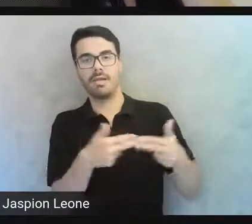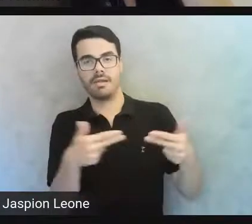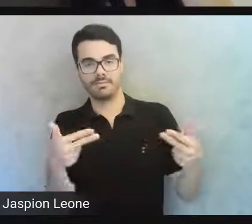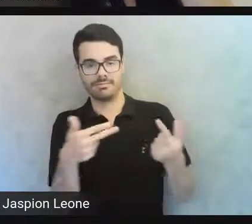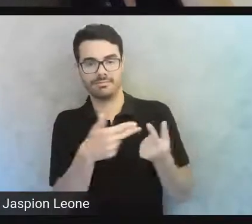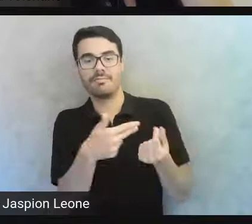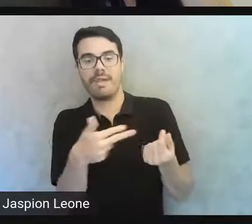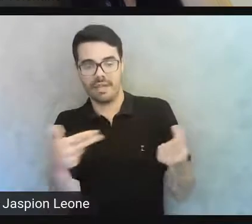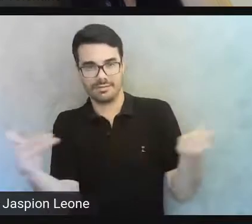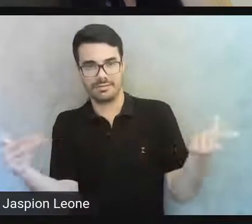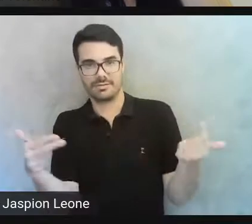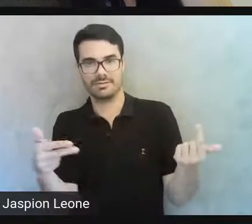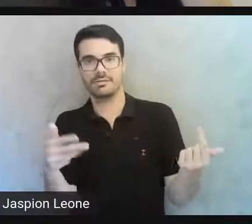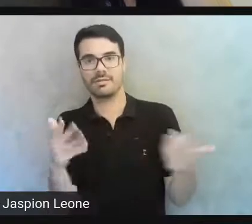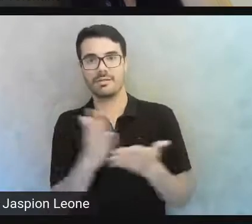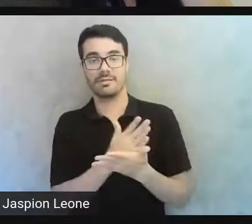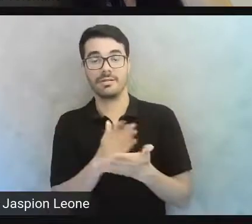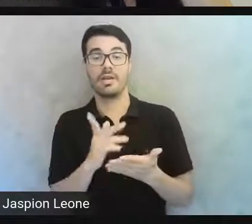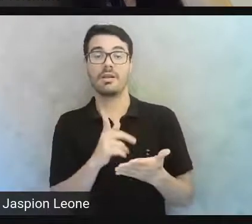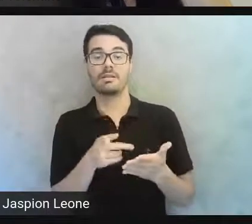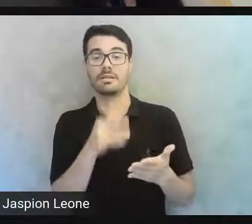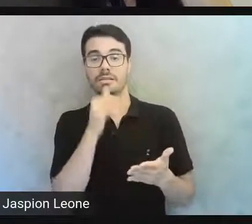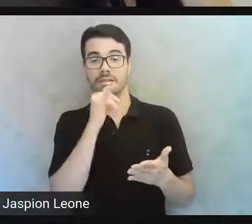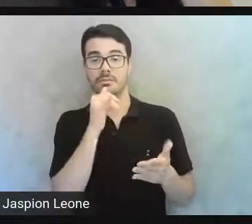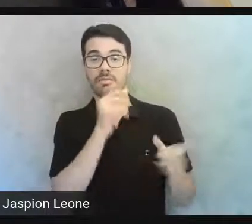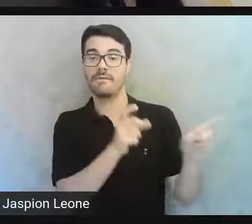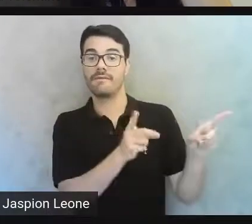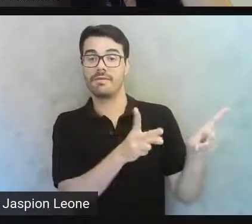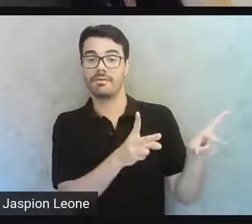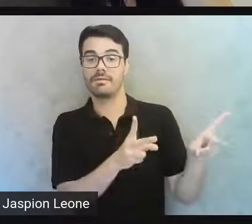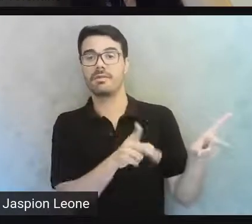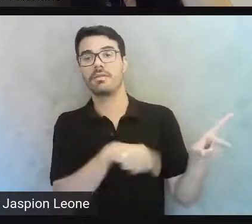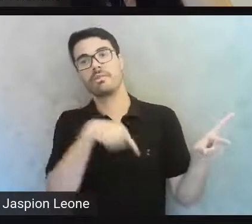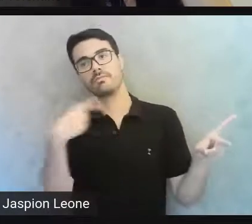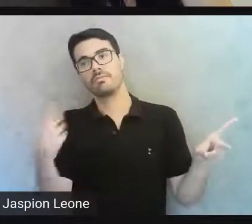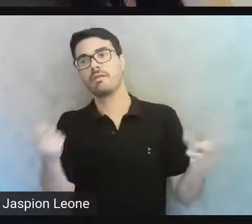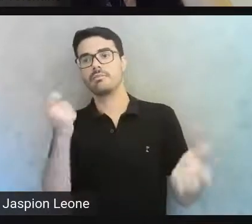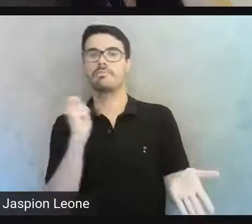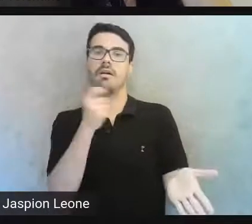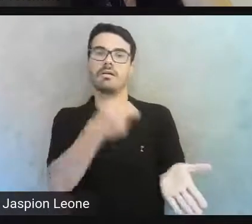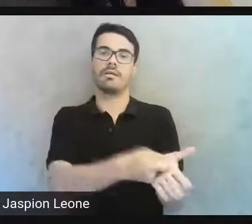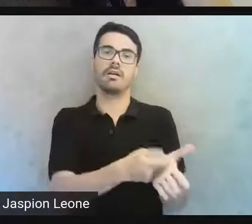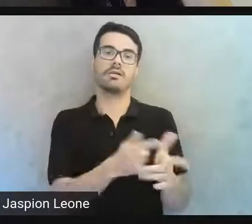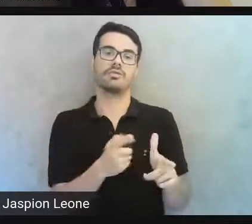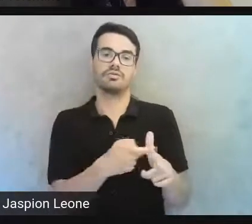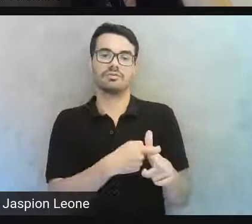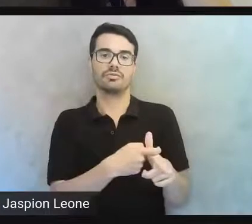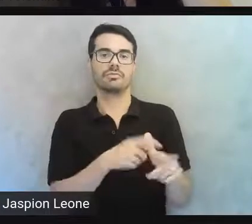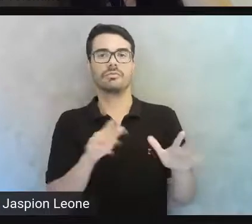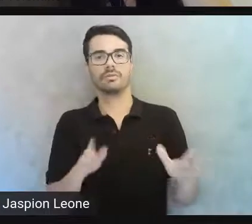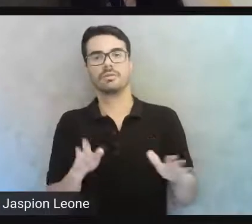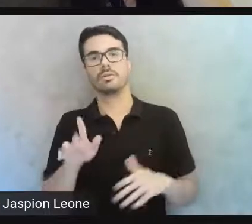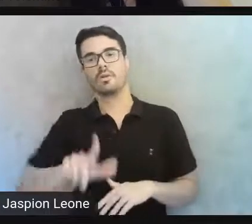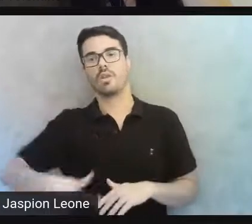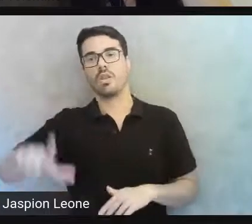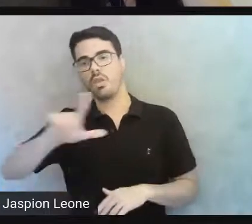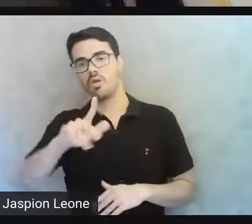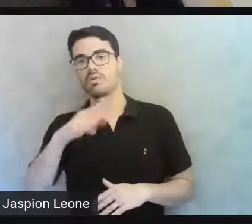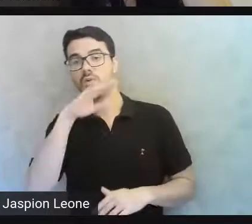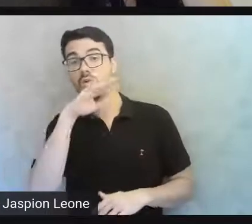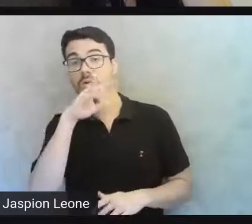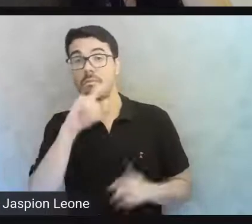dificuldade muito grande em se desfazer dos bens, né? Depois a Adriana pode até falar melhor sobre isso, assim, claro, é uma situação muito chata, muito